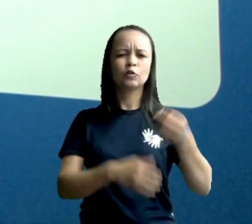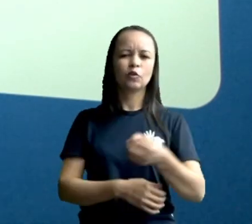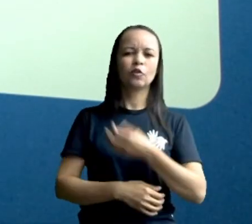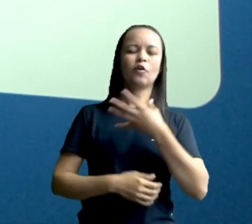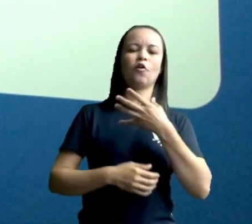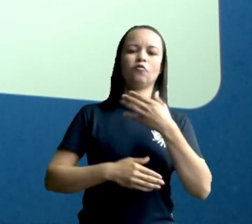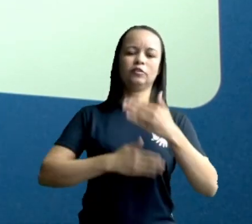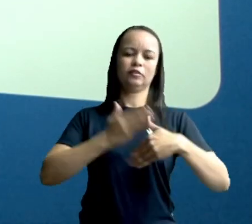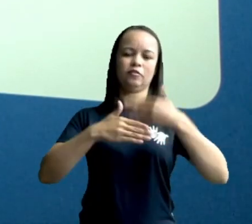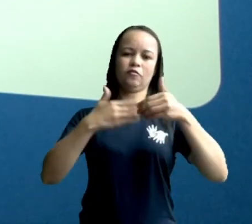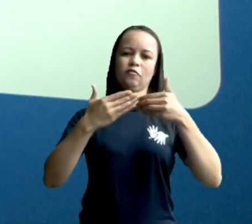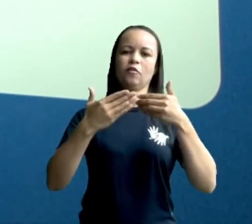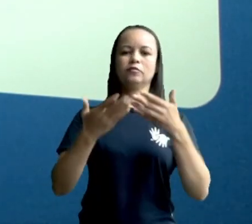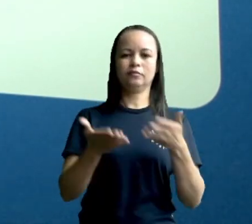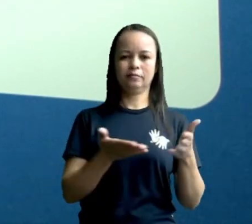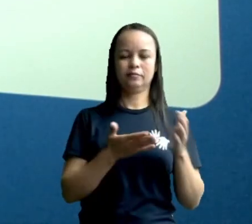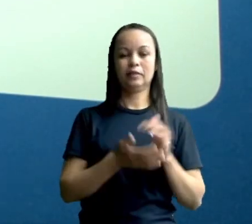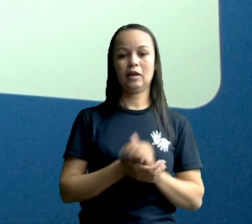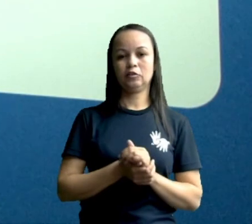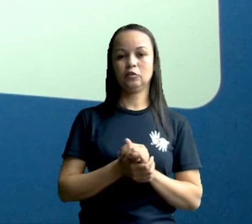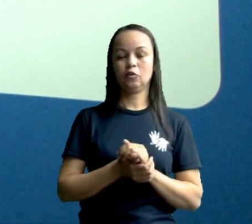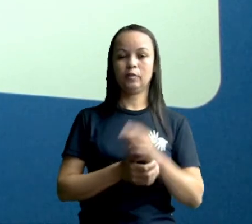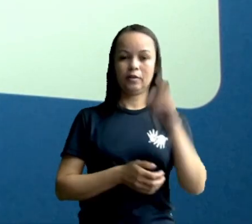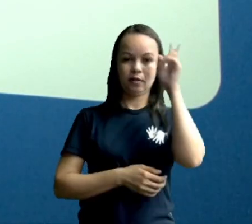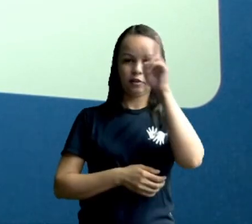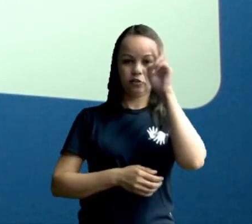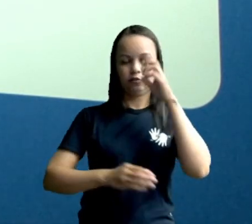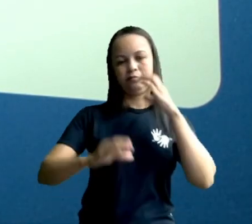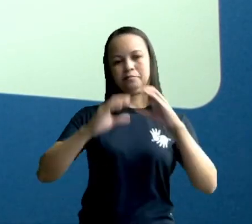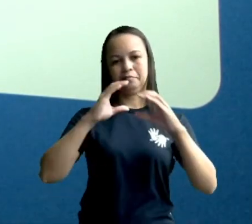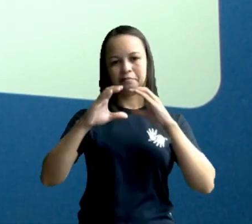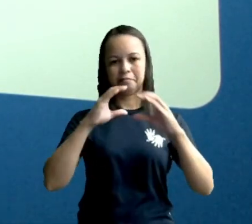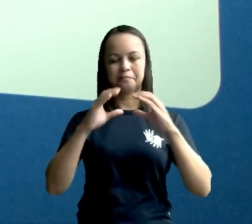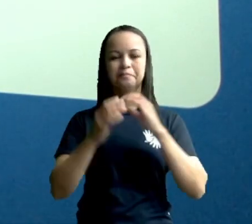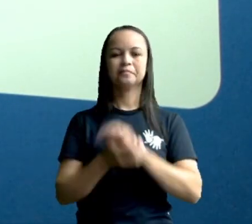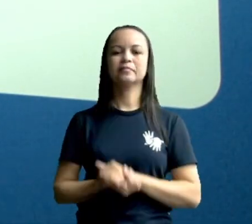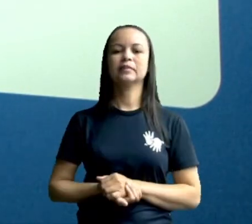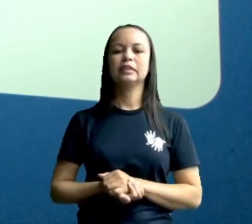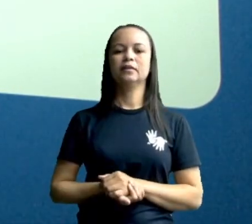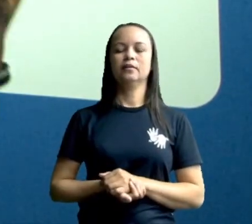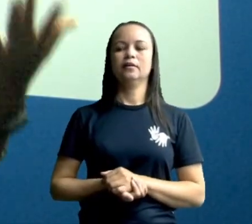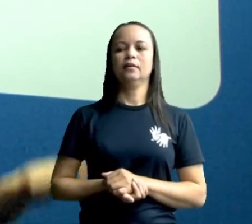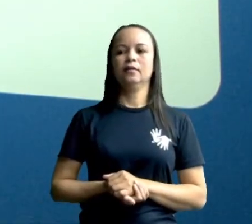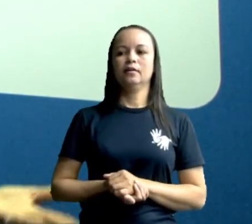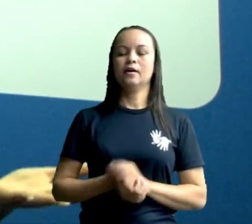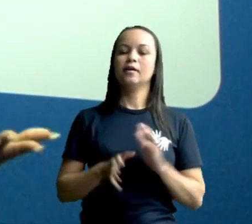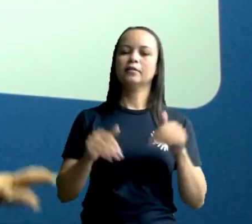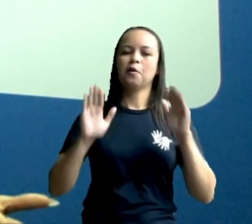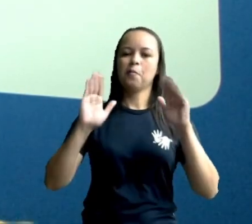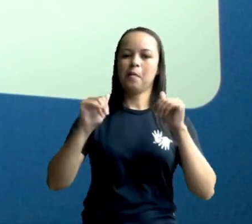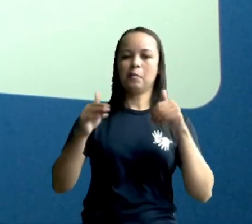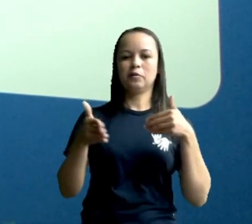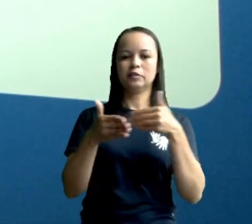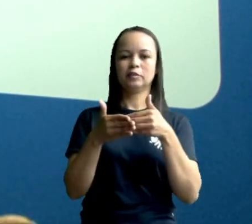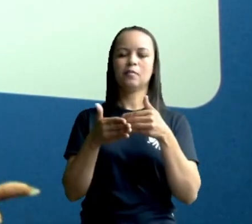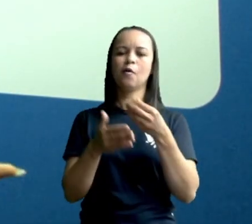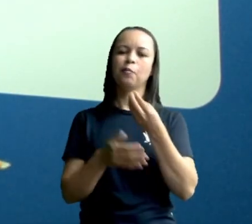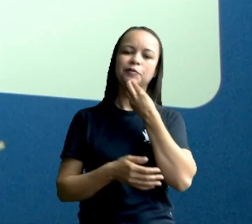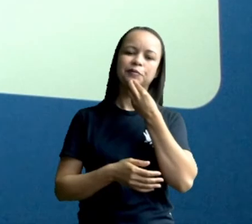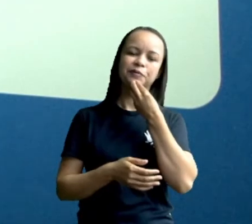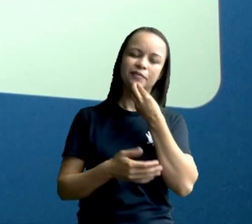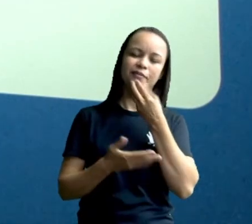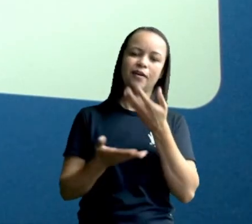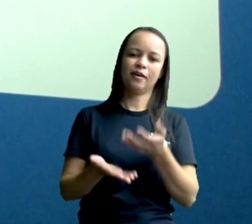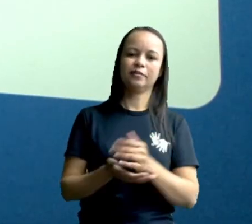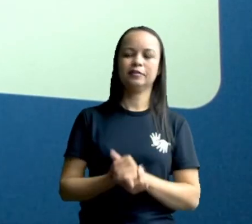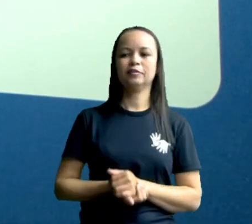todo esse avanço e evolução sobre a história dos meios de comunicação. E até uma próxima oportunidade, tá